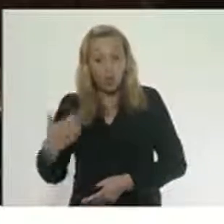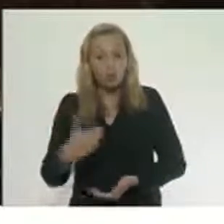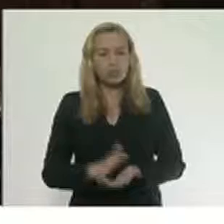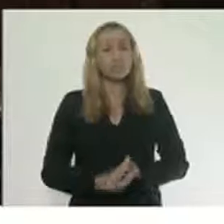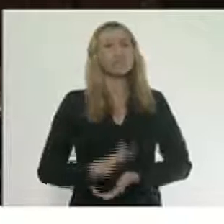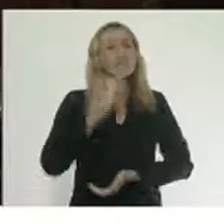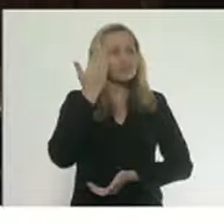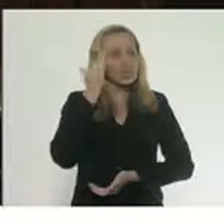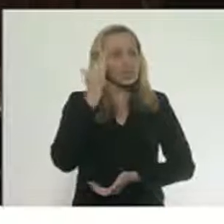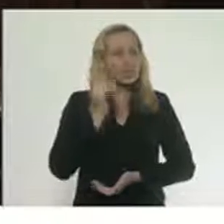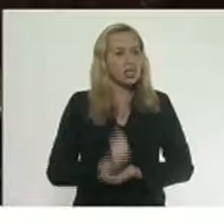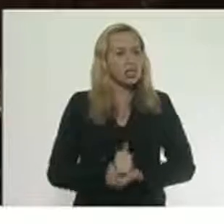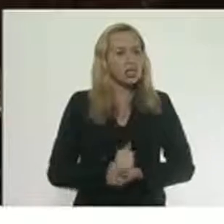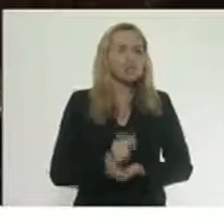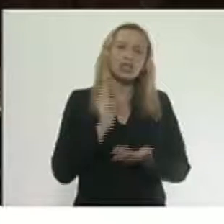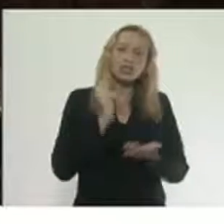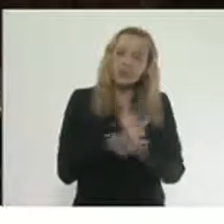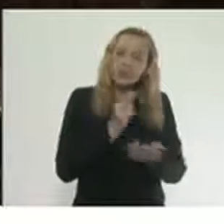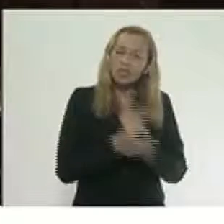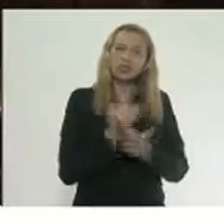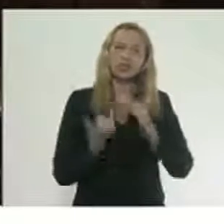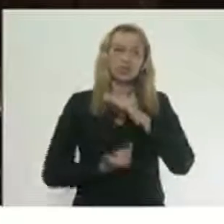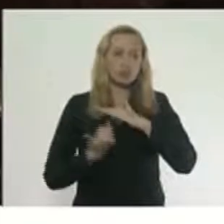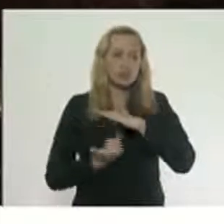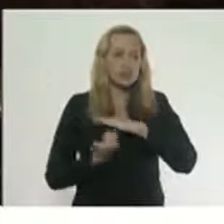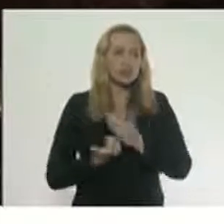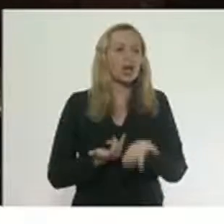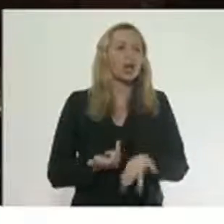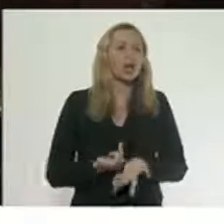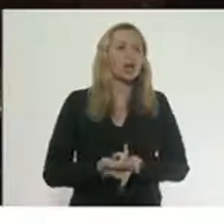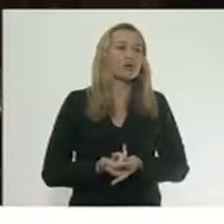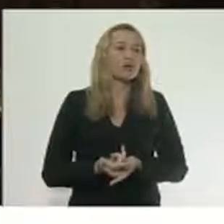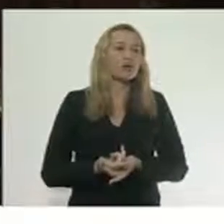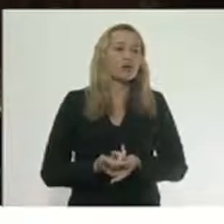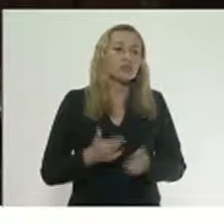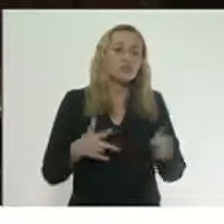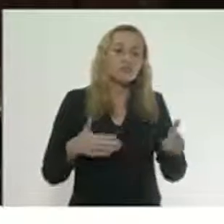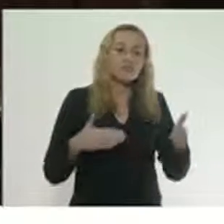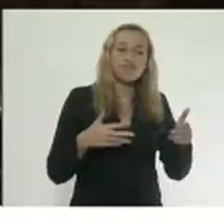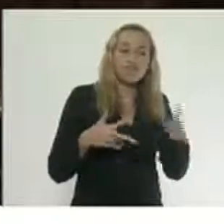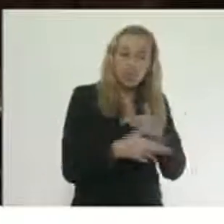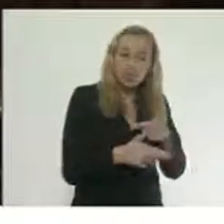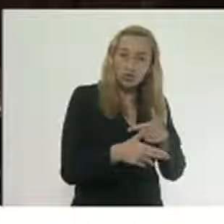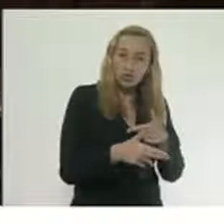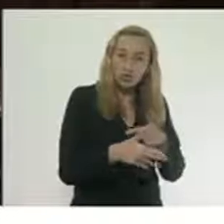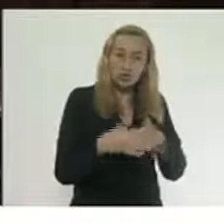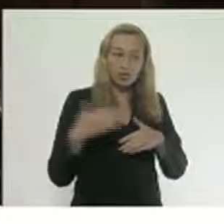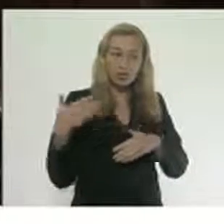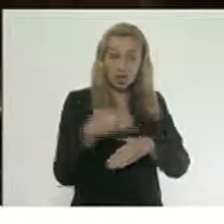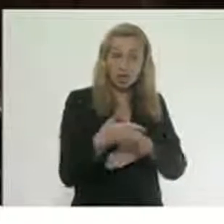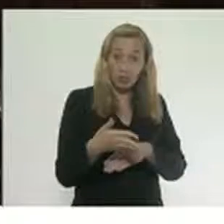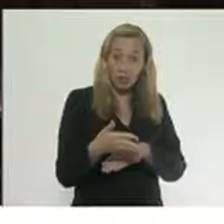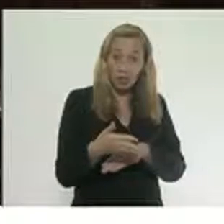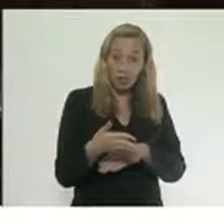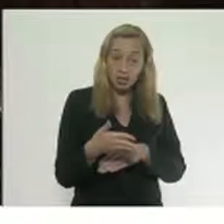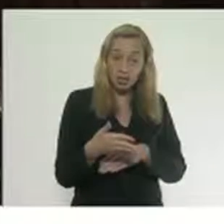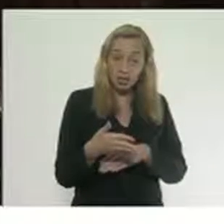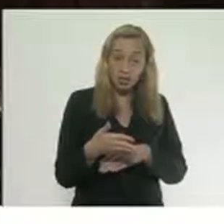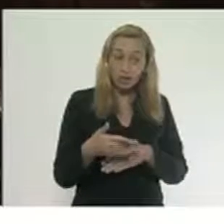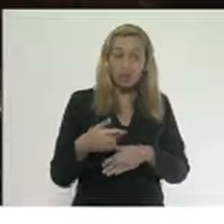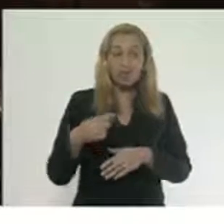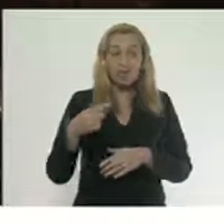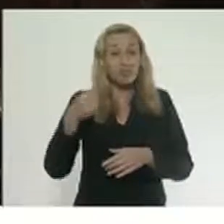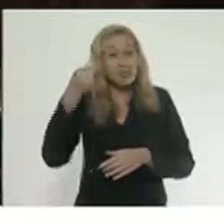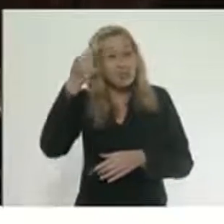compreensível que essas mesmas instituições sejam afetadas, diretamente afetadas por esta mesma